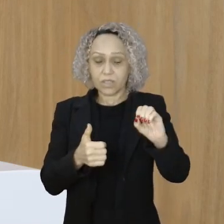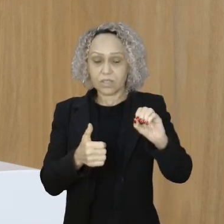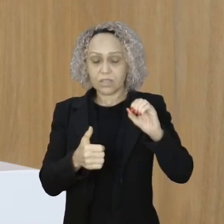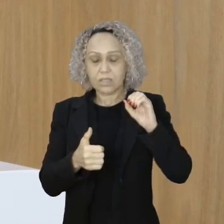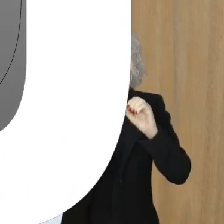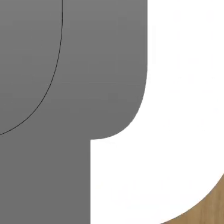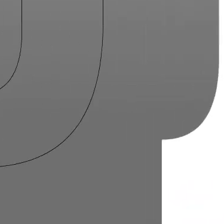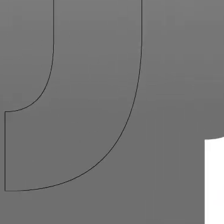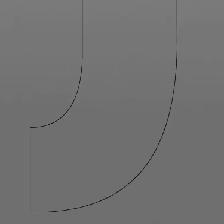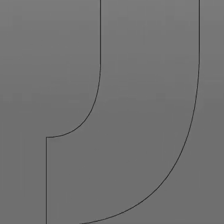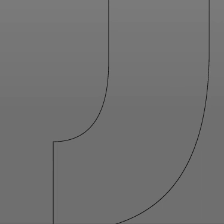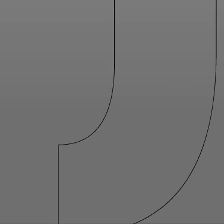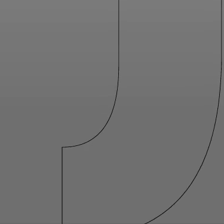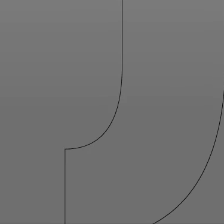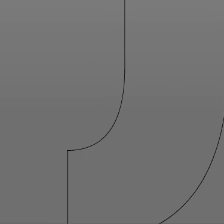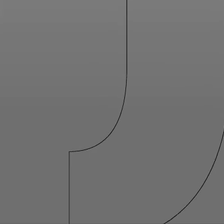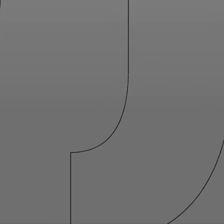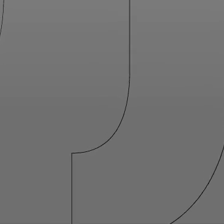no programa.